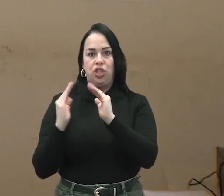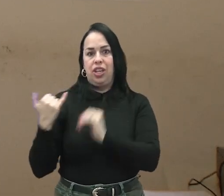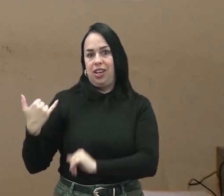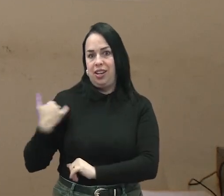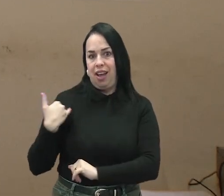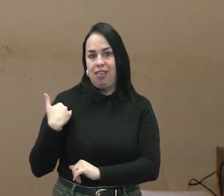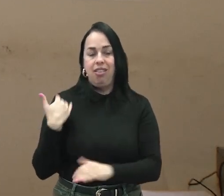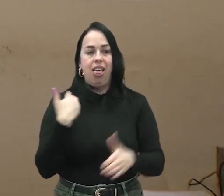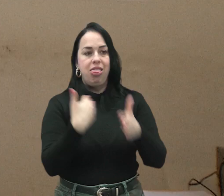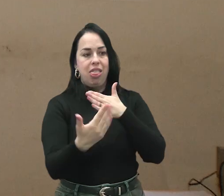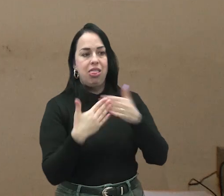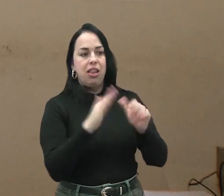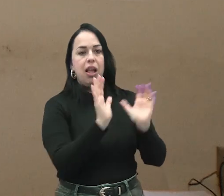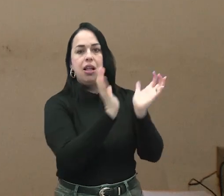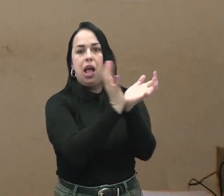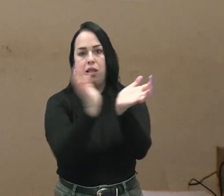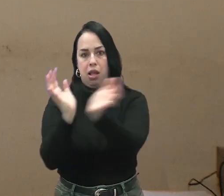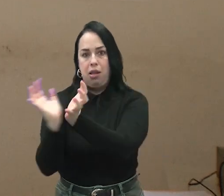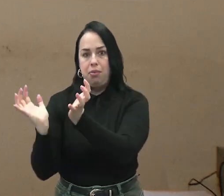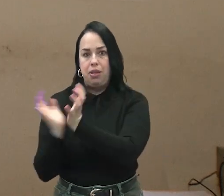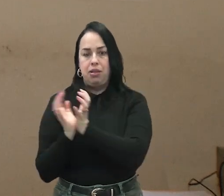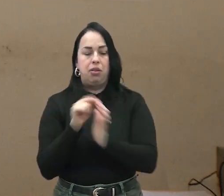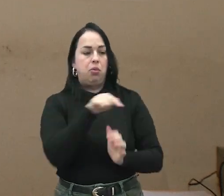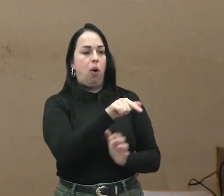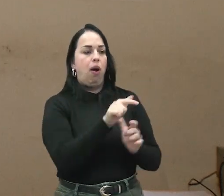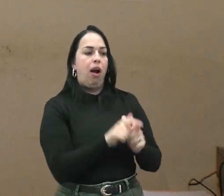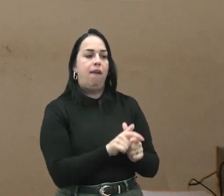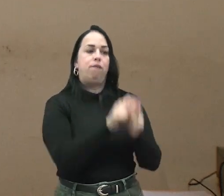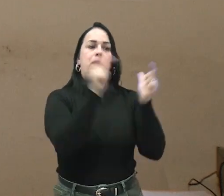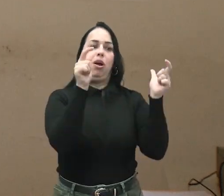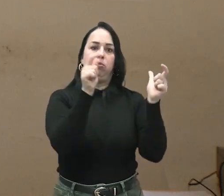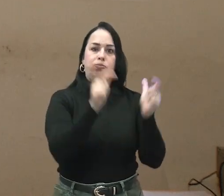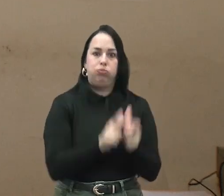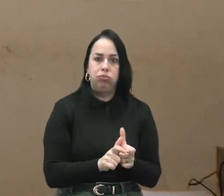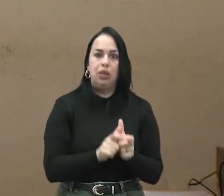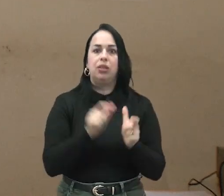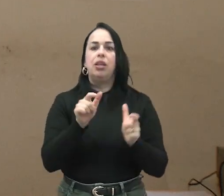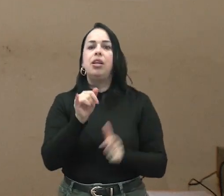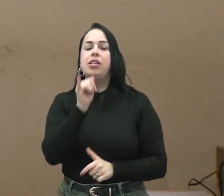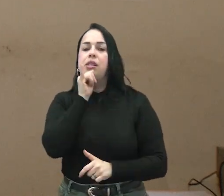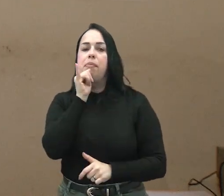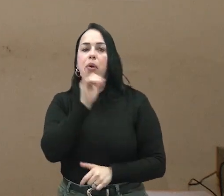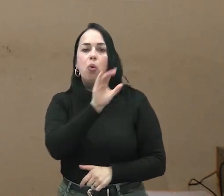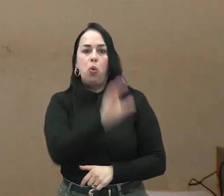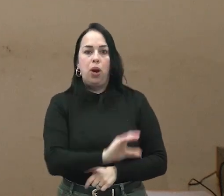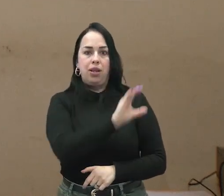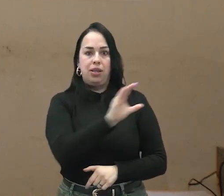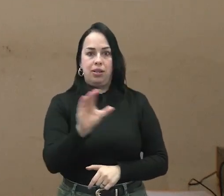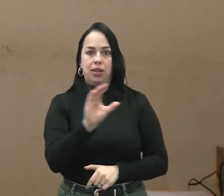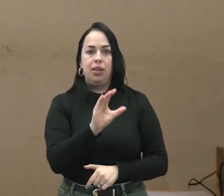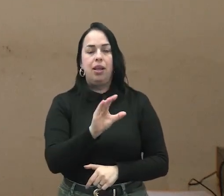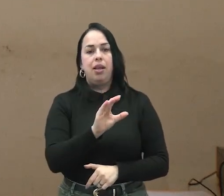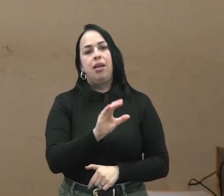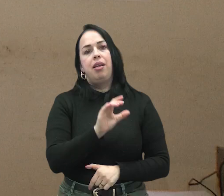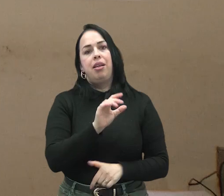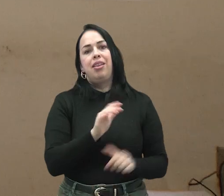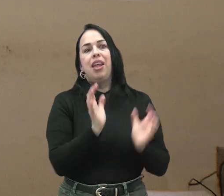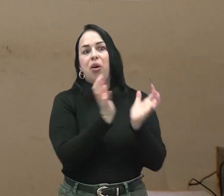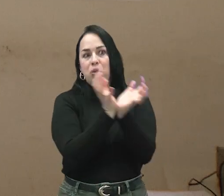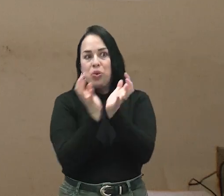exemplo, que dependendo do grupo de idade, tem uma predominância de certo tipo de religião. O catolicismo, por exemplo,